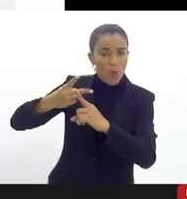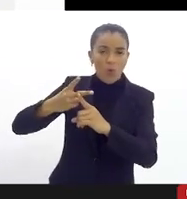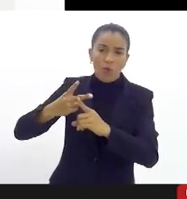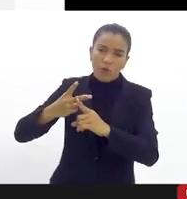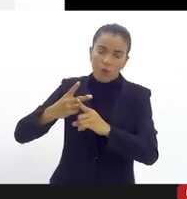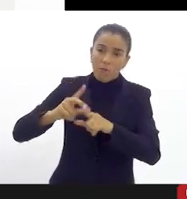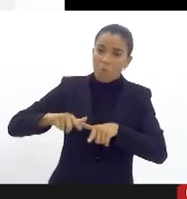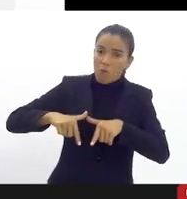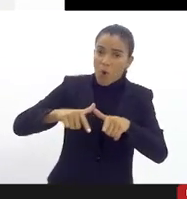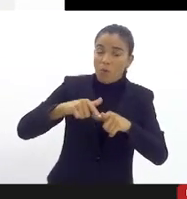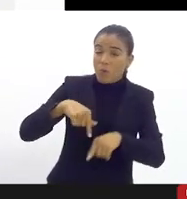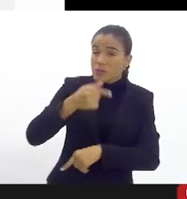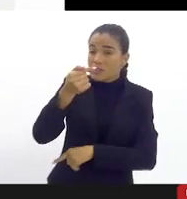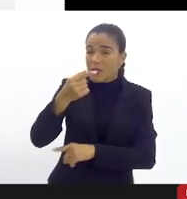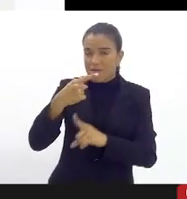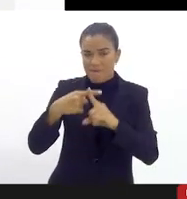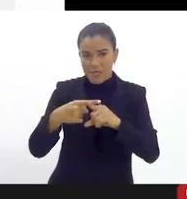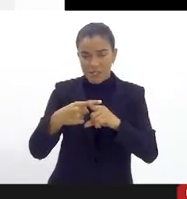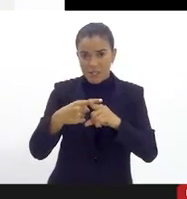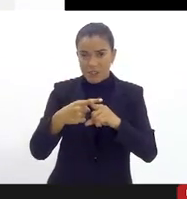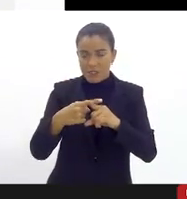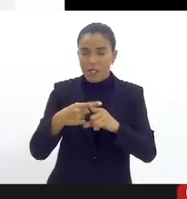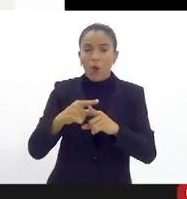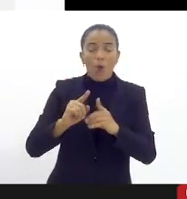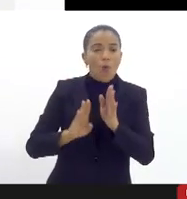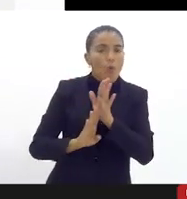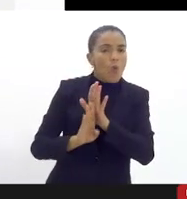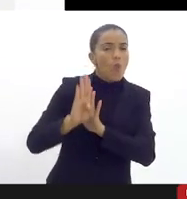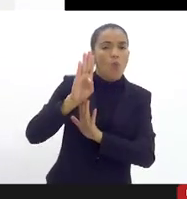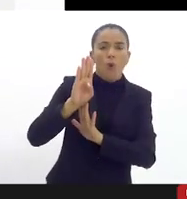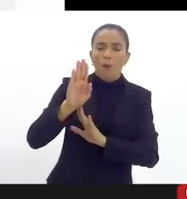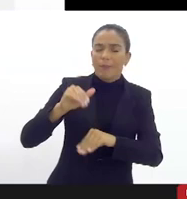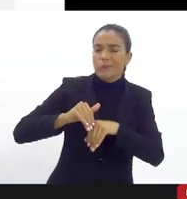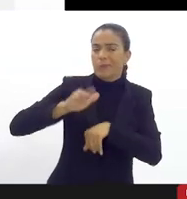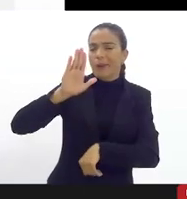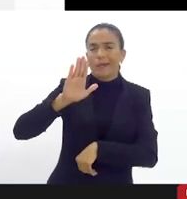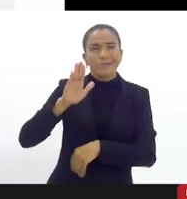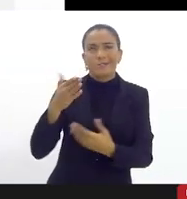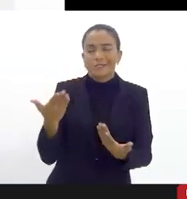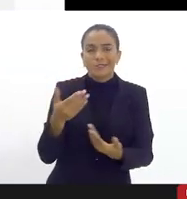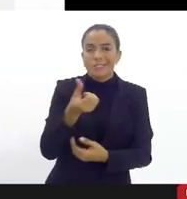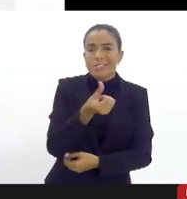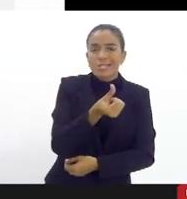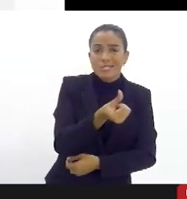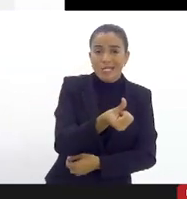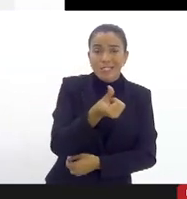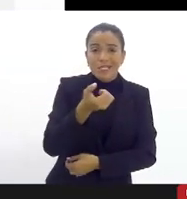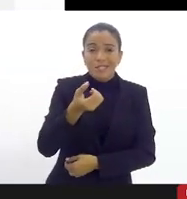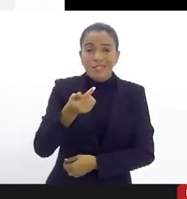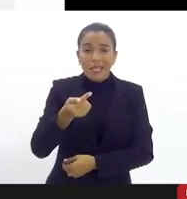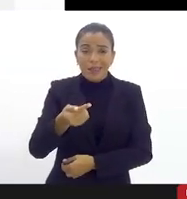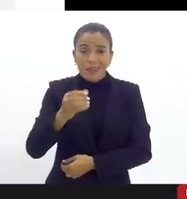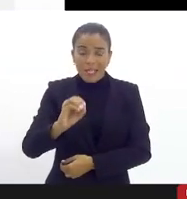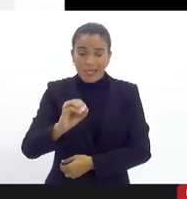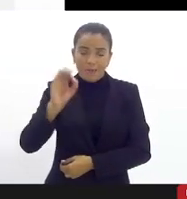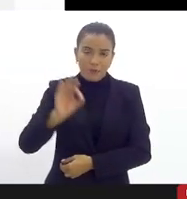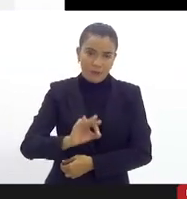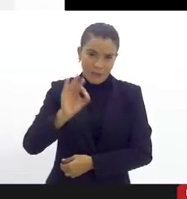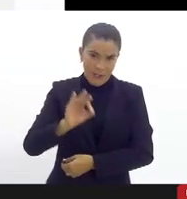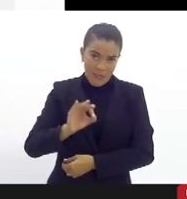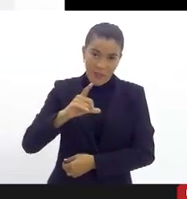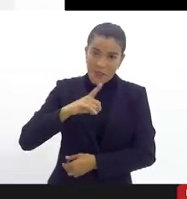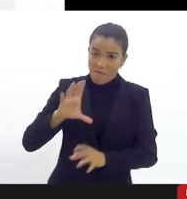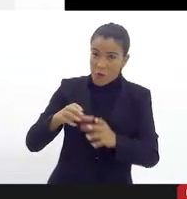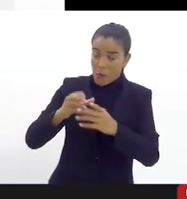por sete vezes o aumento de mais de de 670 por cento teve grupo que dobrou